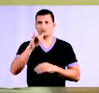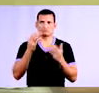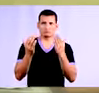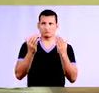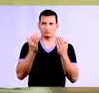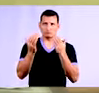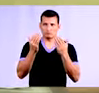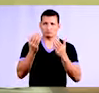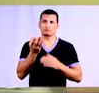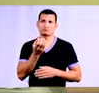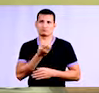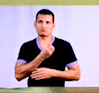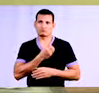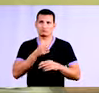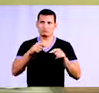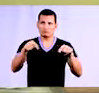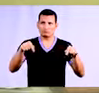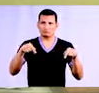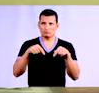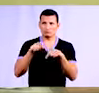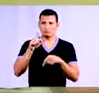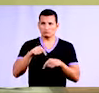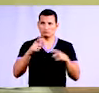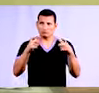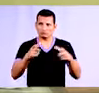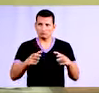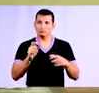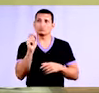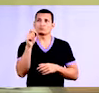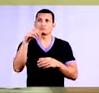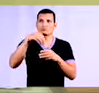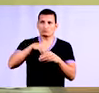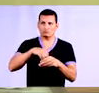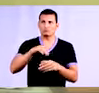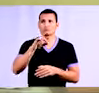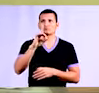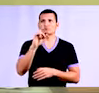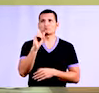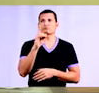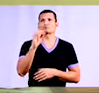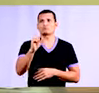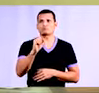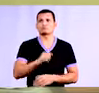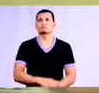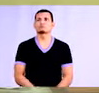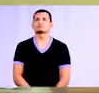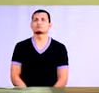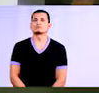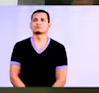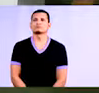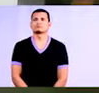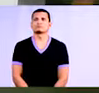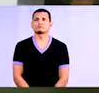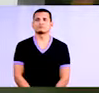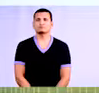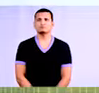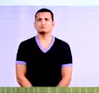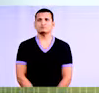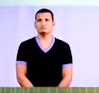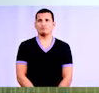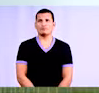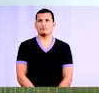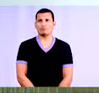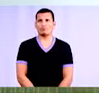número do quarto é o endereço, né, certo? E o que tem dentro do quarto é o dado, né? Ficou melhor, professor? Isso mesmo. E é bom